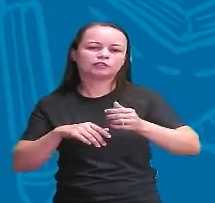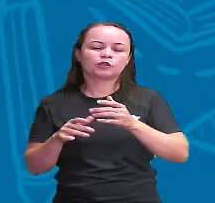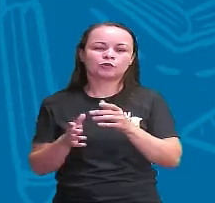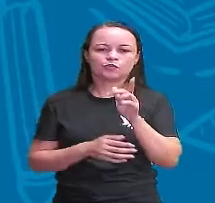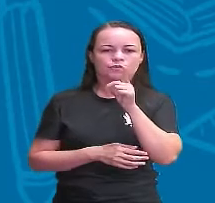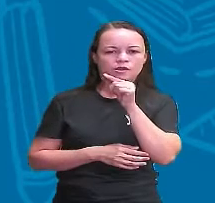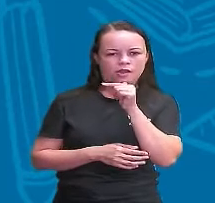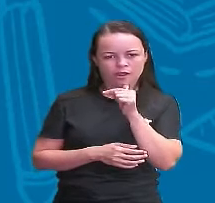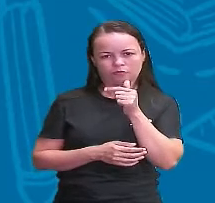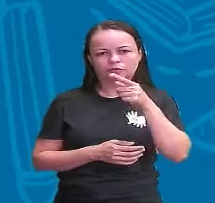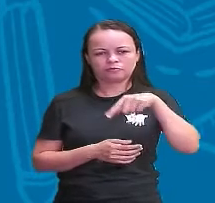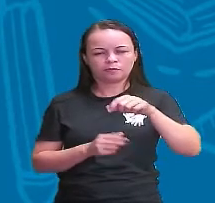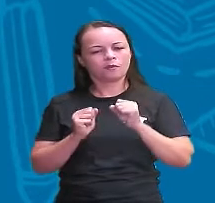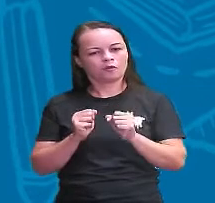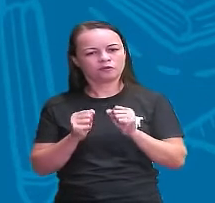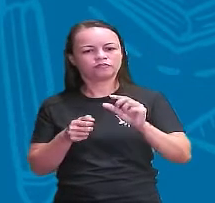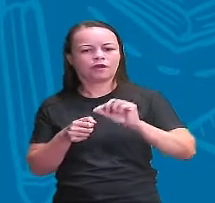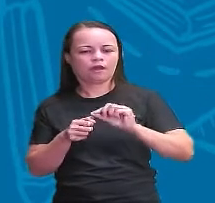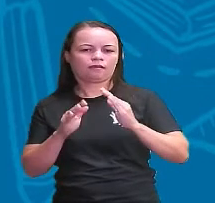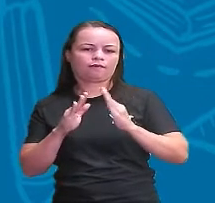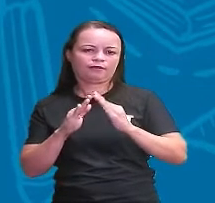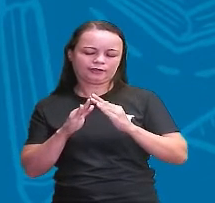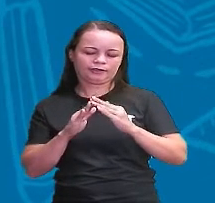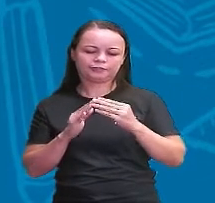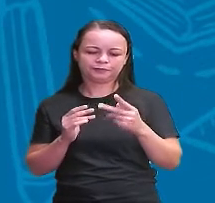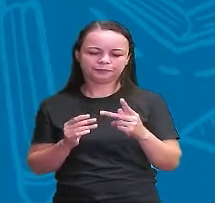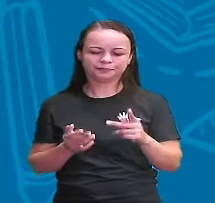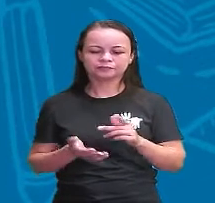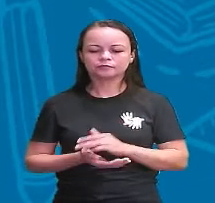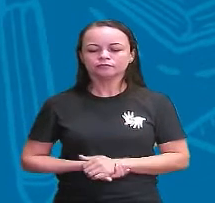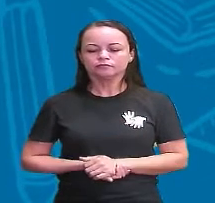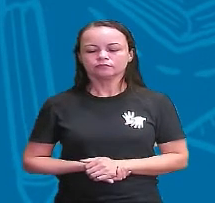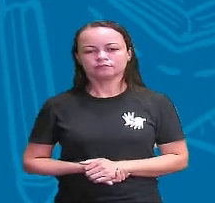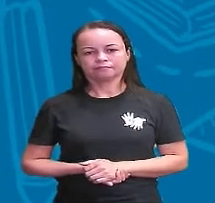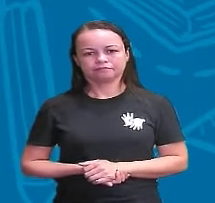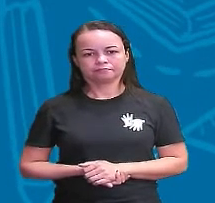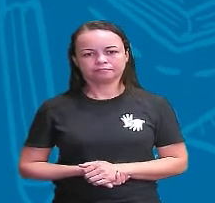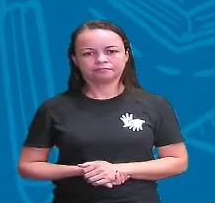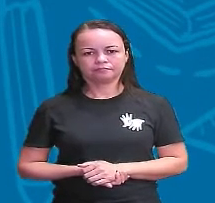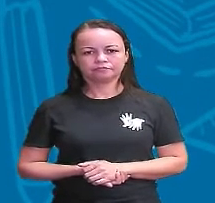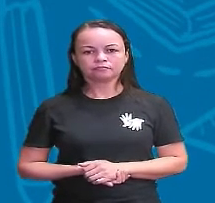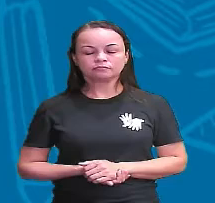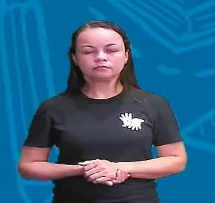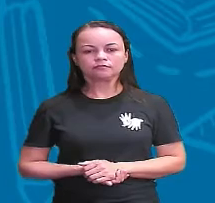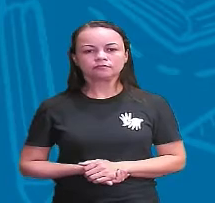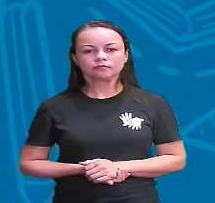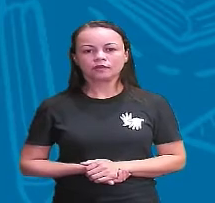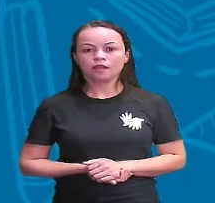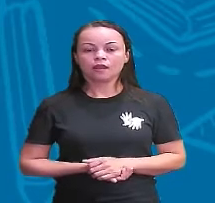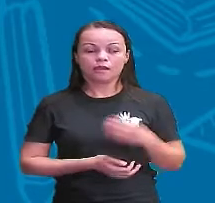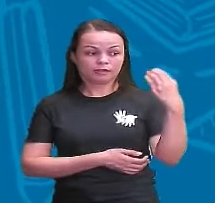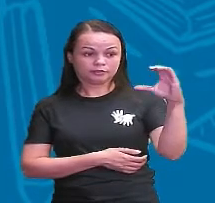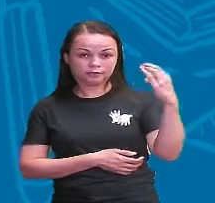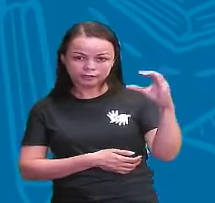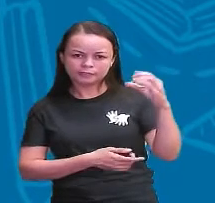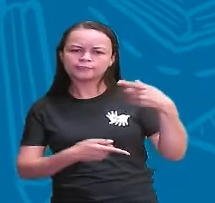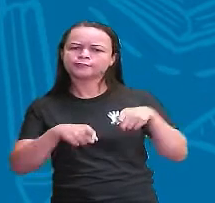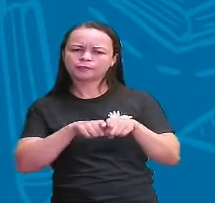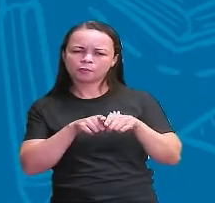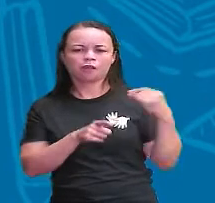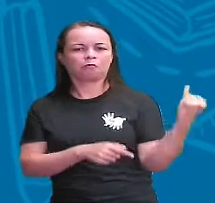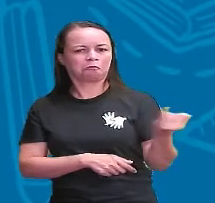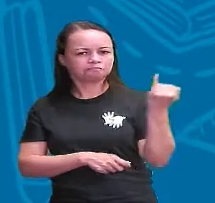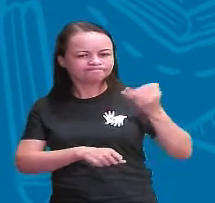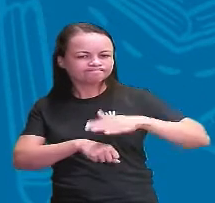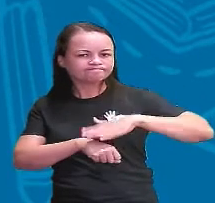estar realizando em casa, tá certo? A ciência, ela também é fundamental para nos proteger, para proteger os seres humanos.